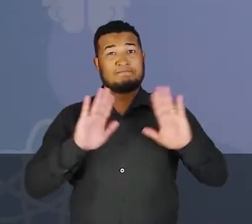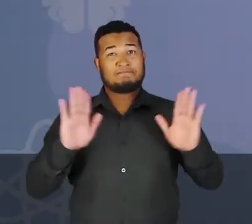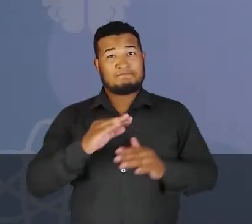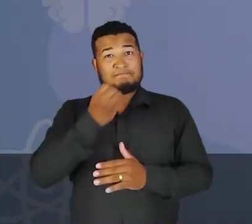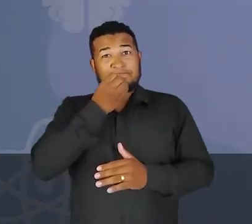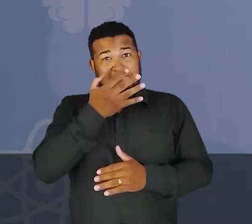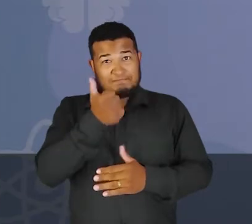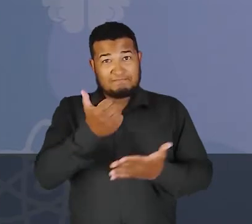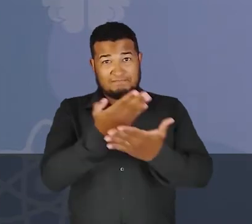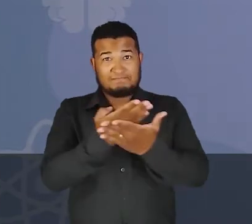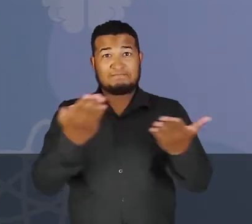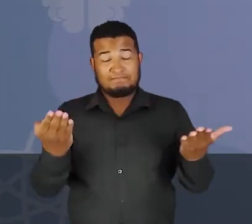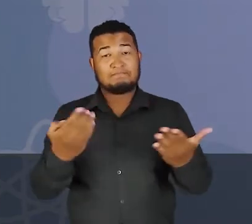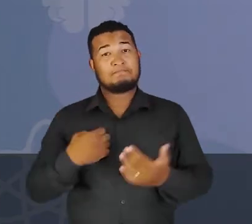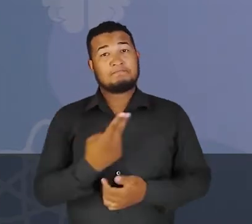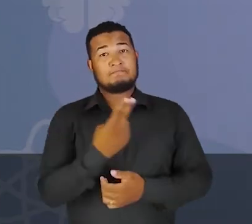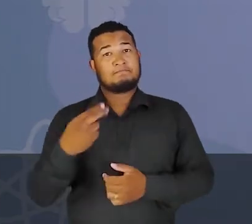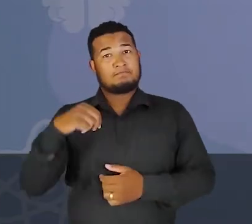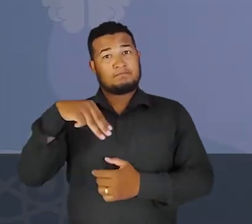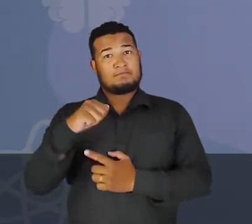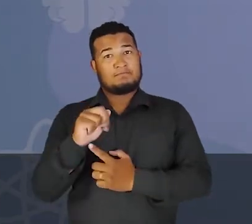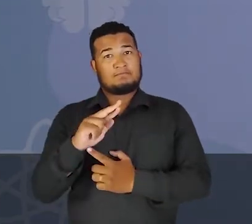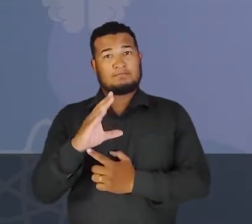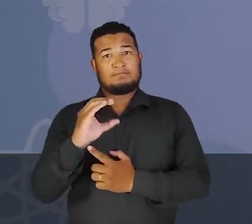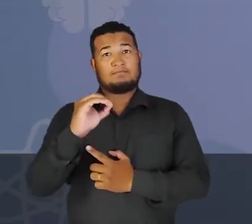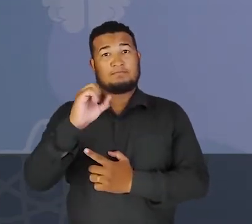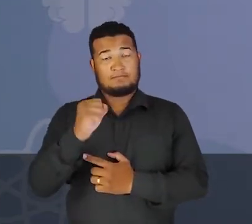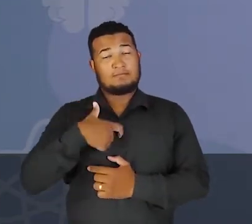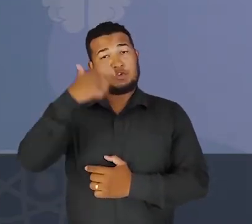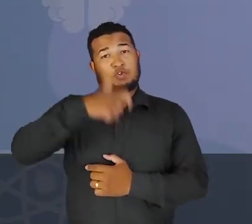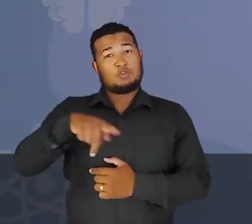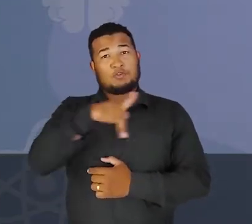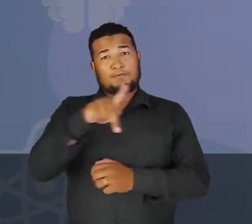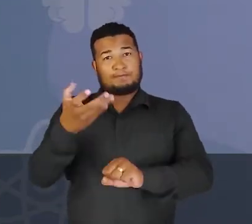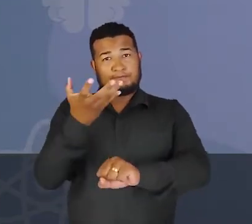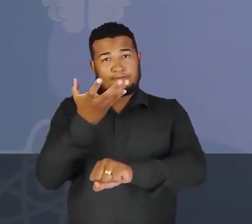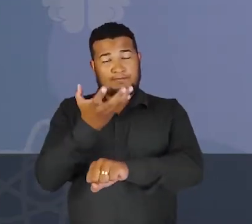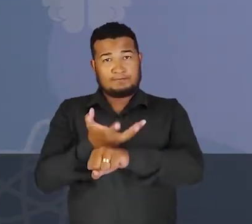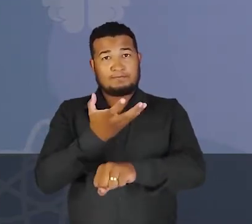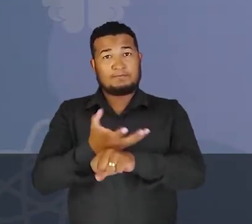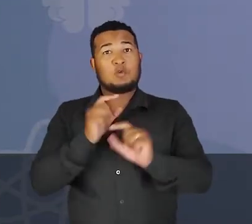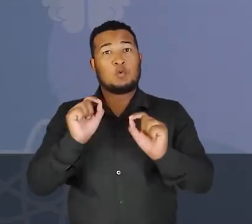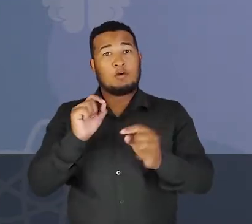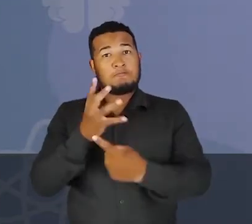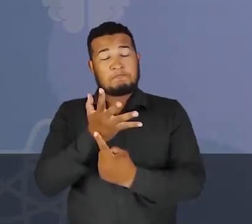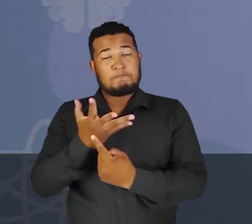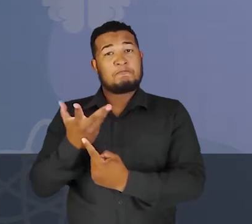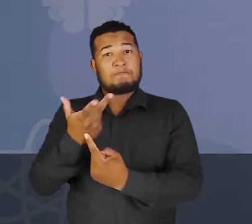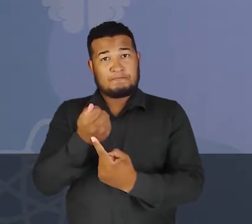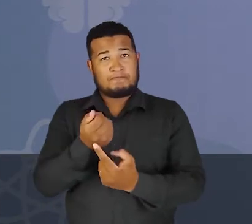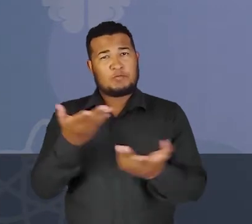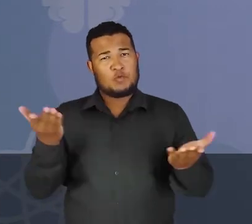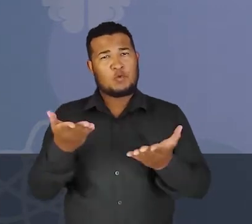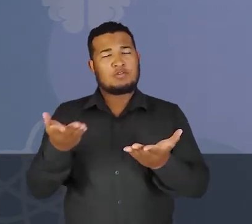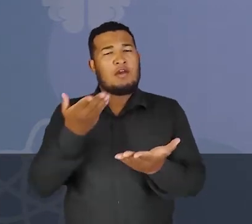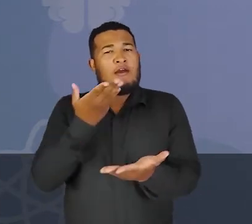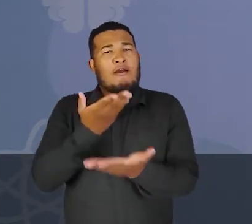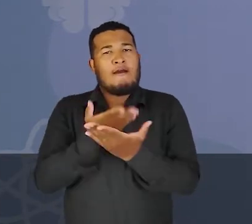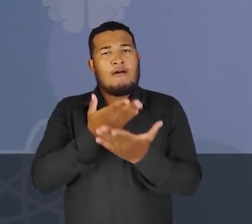todos bem? Bom, meu nome é Marcos, sou professor de artes e a nossa videoaula,